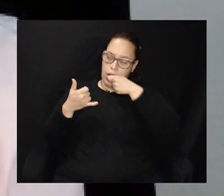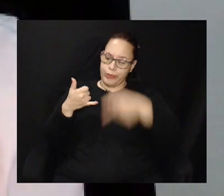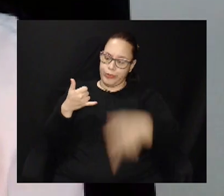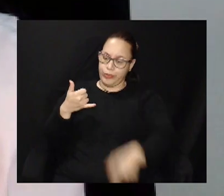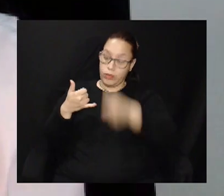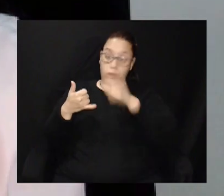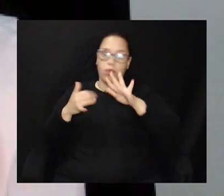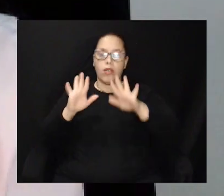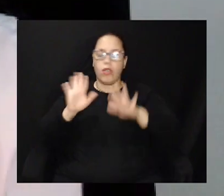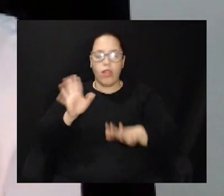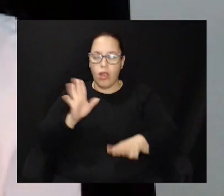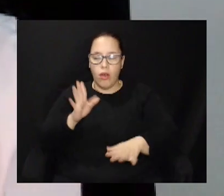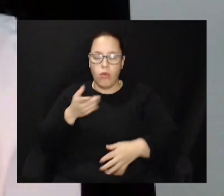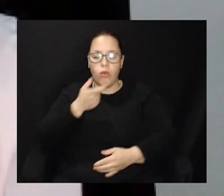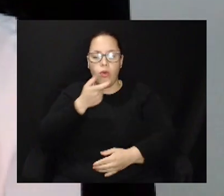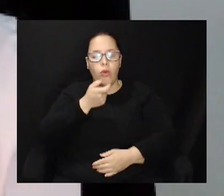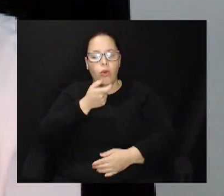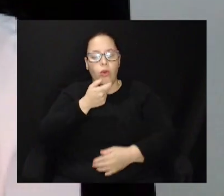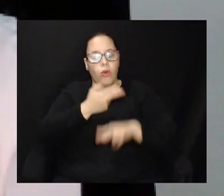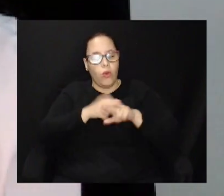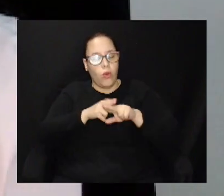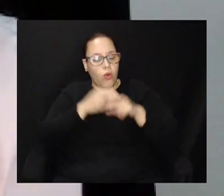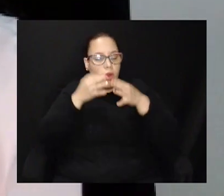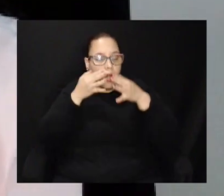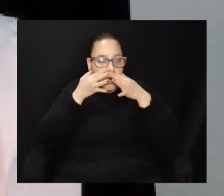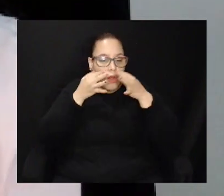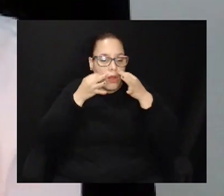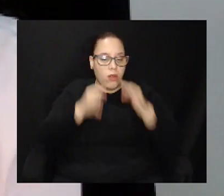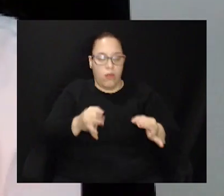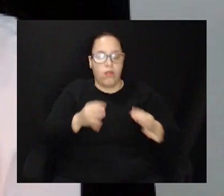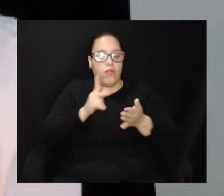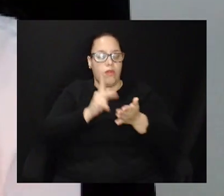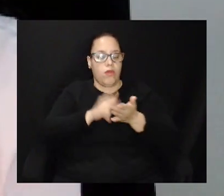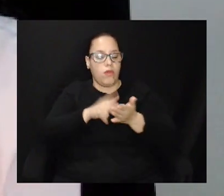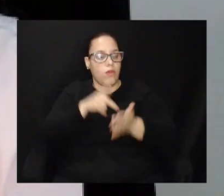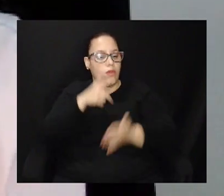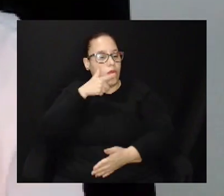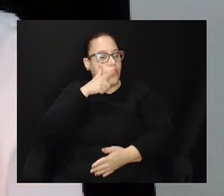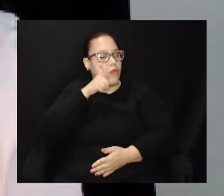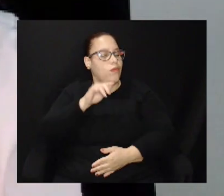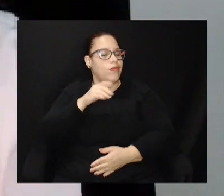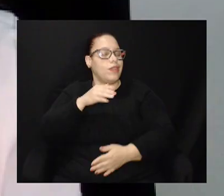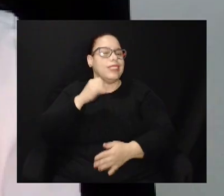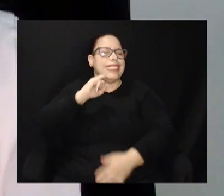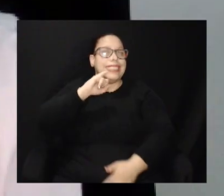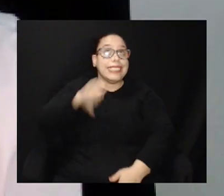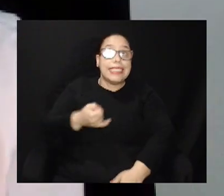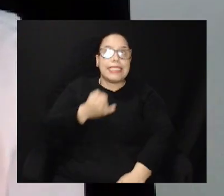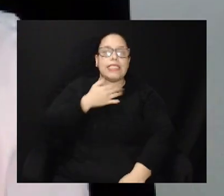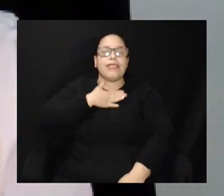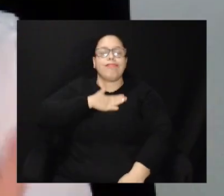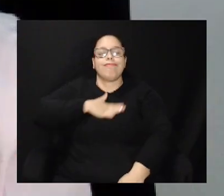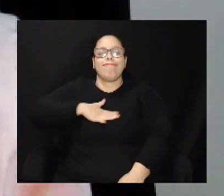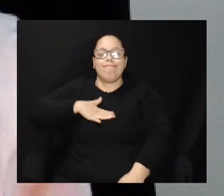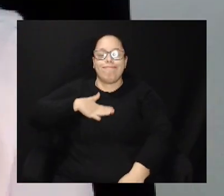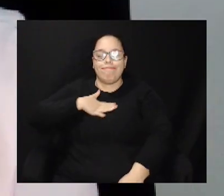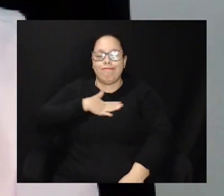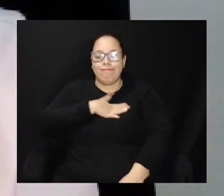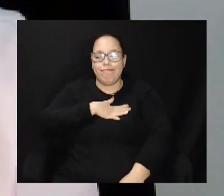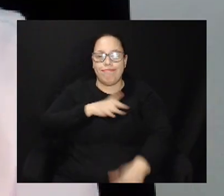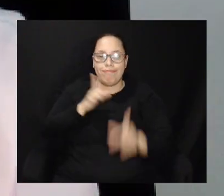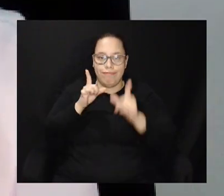comer doce ser um momento de atenção, para você realmente conseguir aproveitar aquele doce, e isso vai te ajudar muito a reduzir as